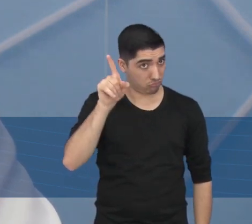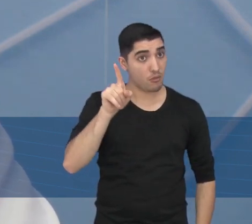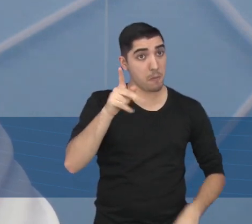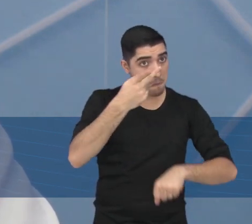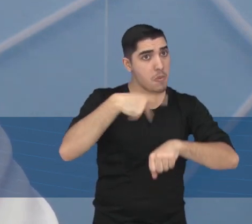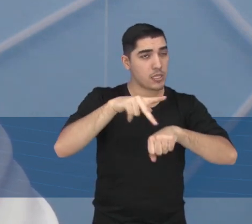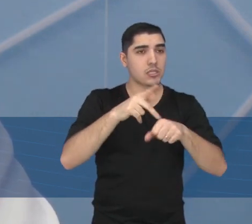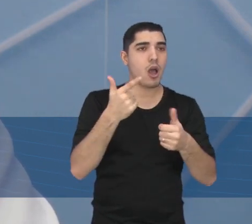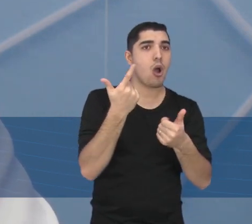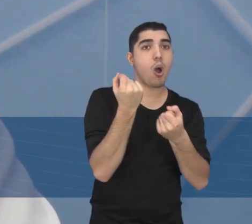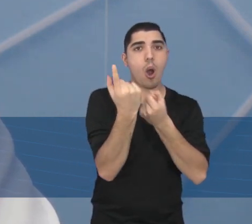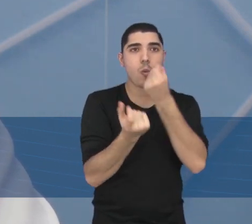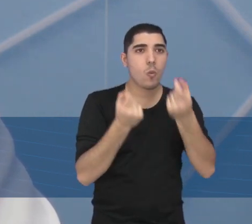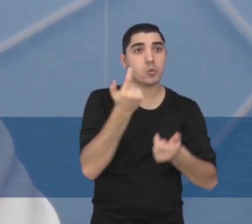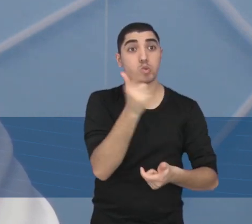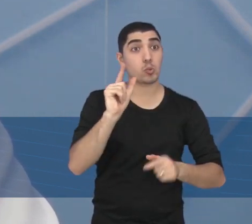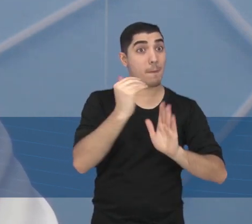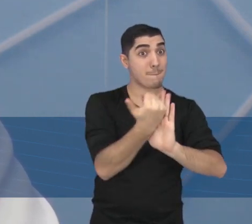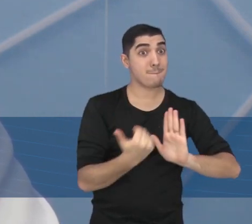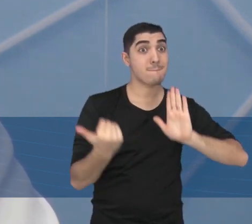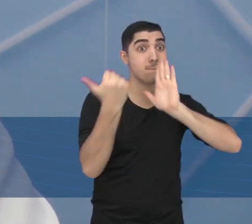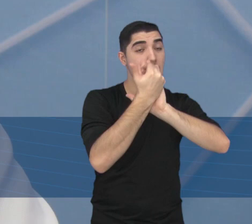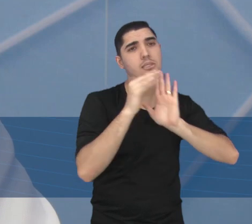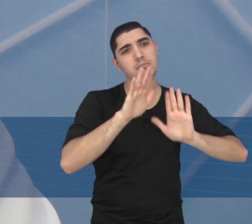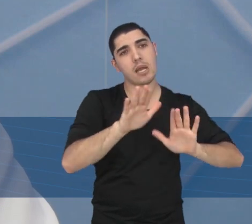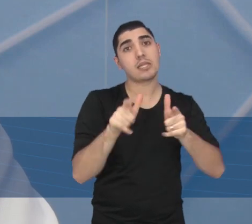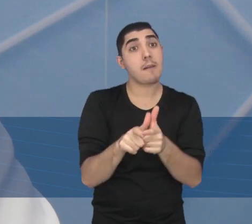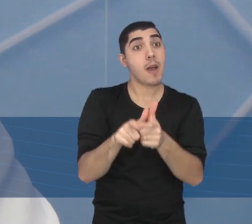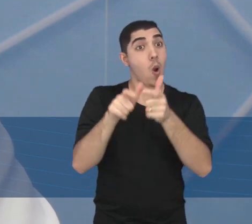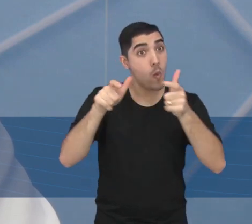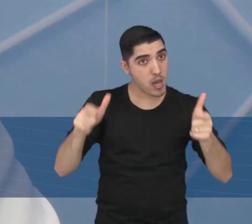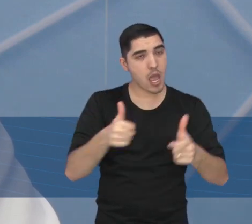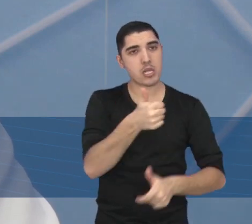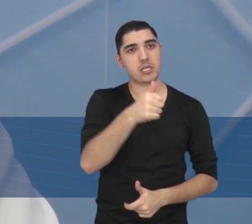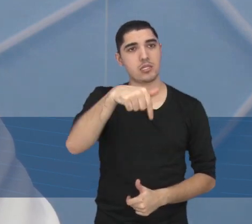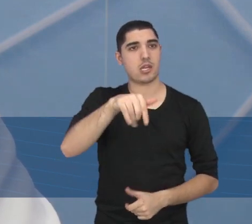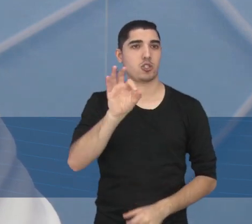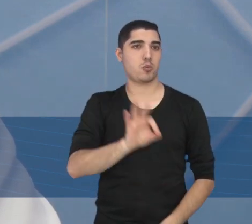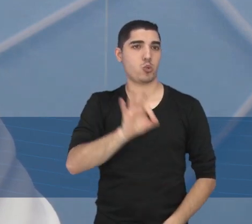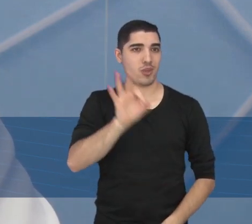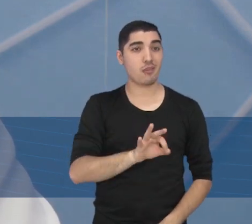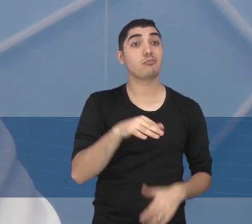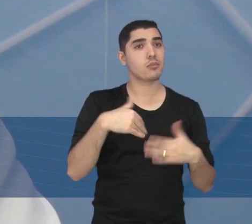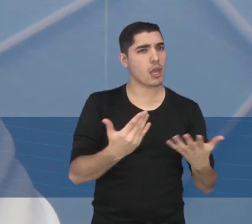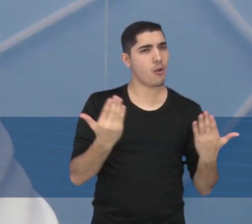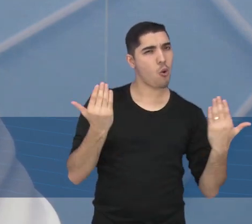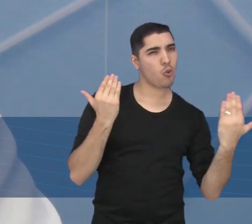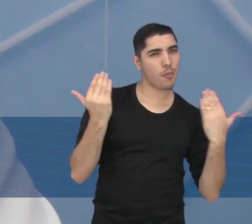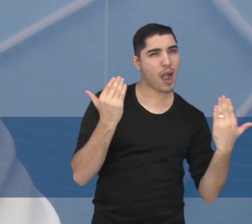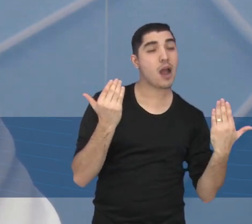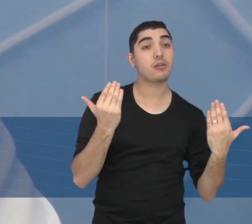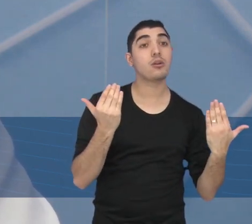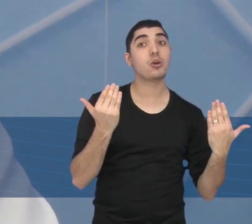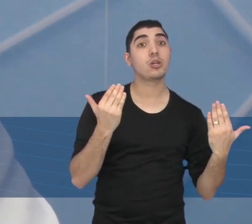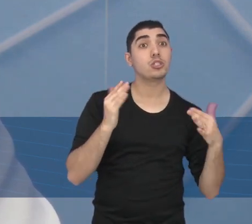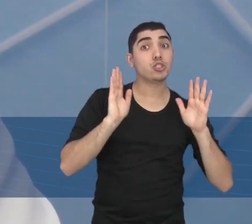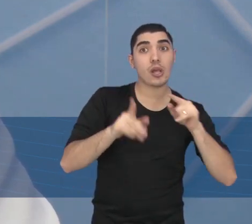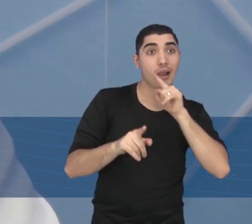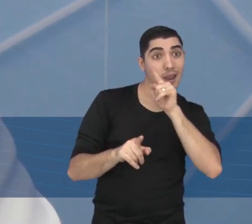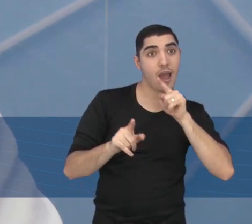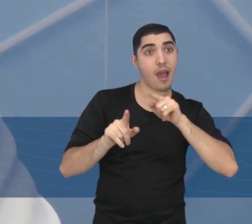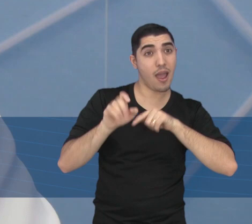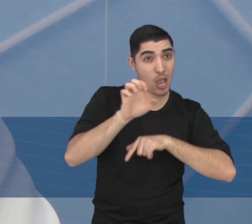com certeza muito mais, mas na média ali estão 20% e no mundo estaria em torno de 17%. Então, você vê, mesmo eles que já estão há bastante